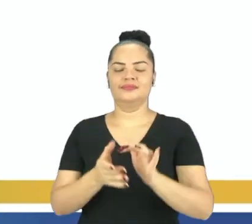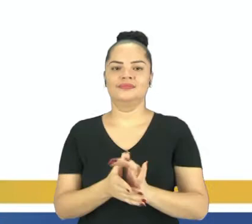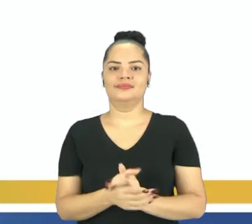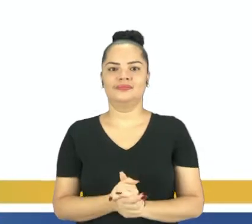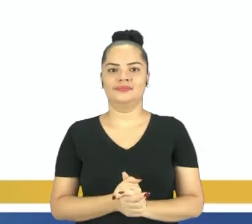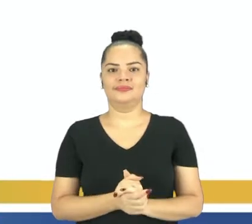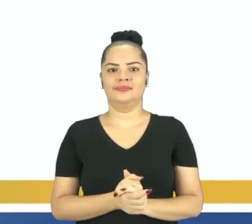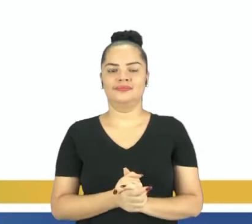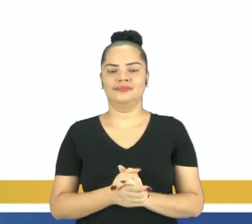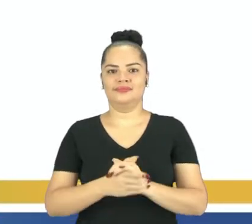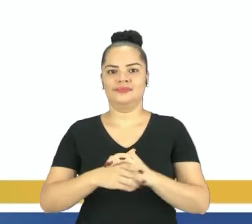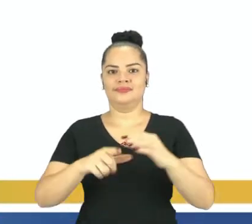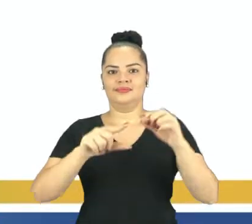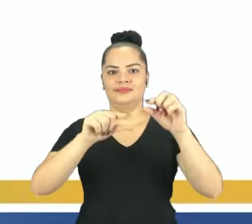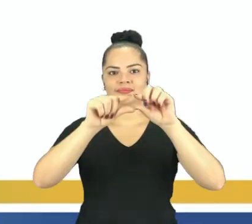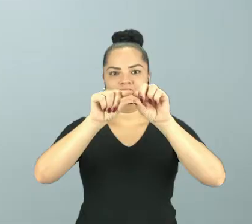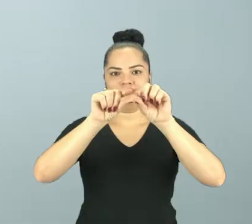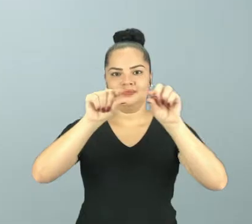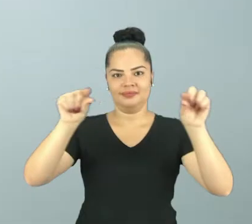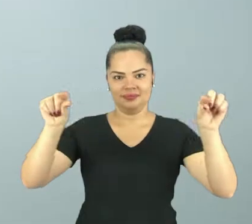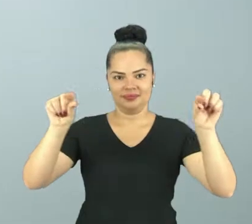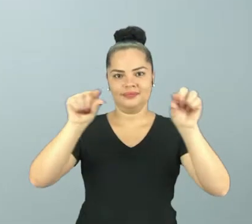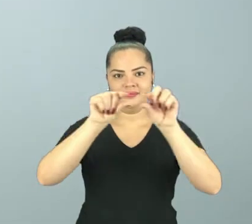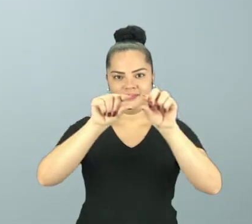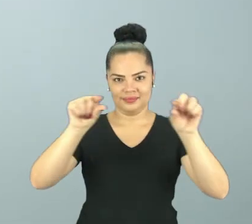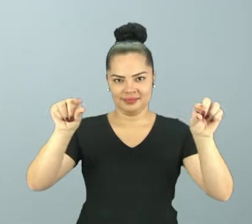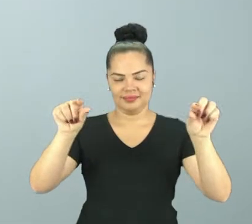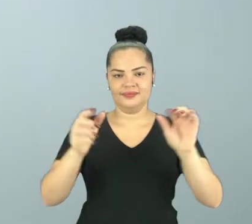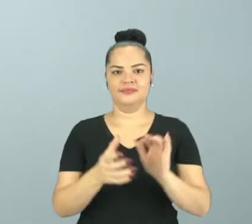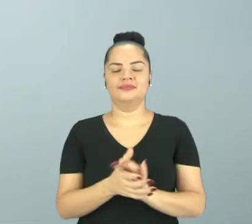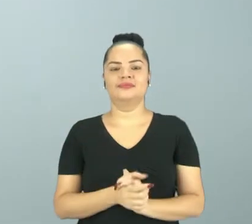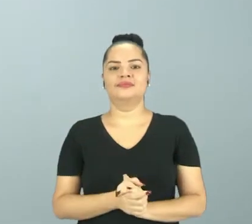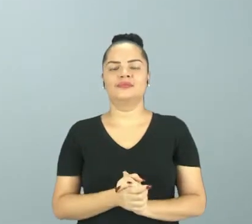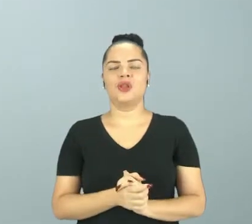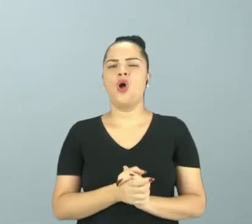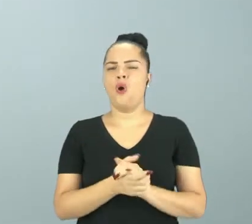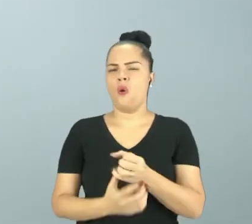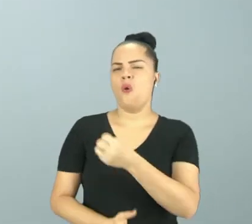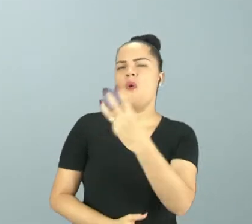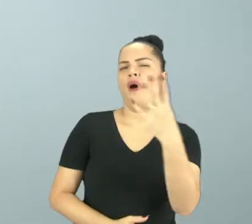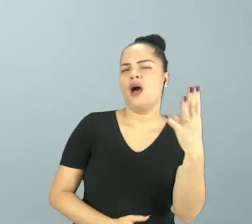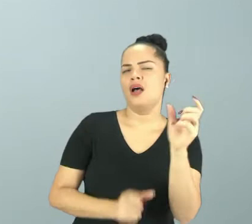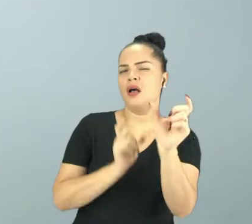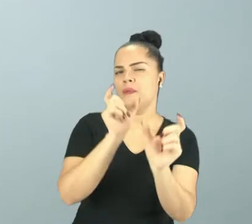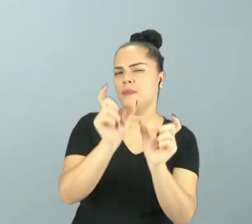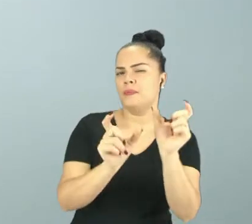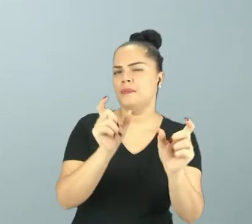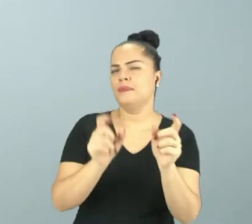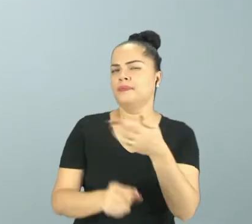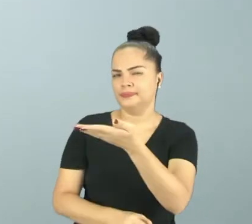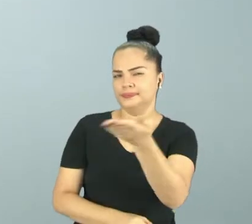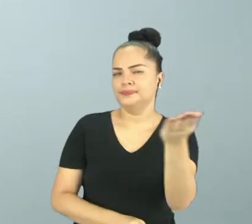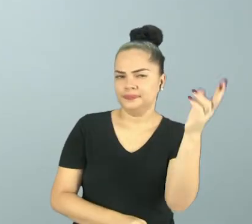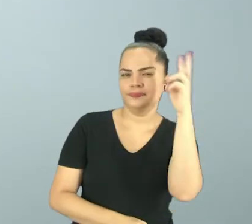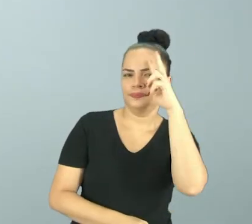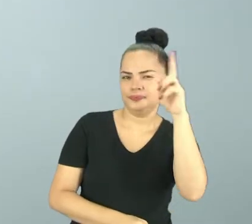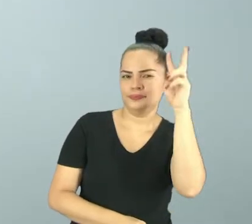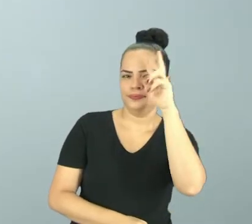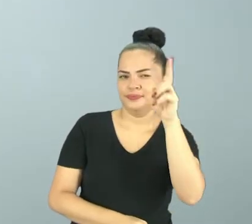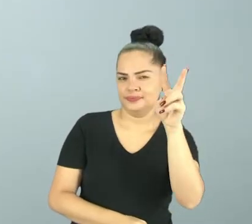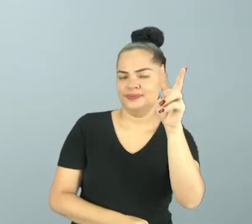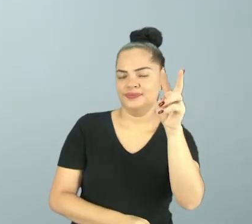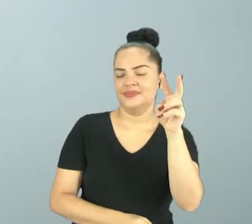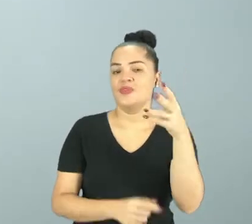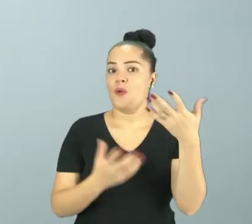ruler, régua. E aí, pessoal, quantas dessas palavras vocês conseguiram relembrar das nossas aulas? Espero que,